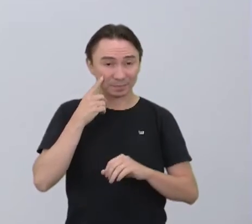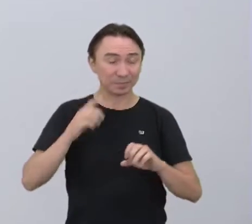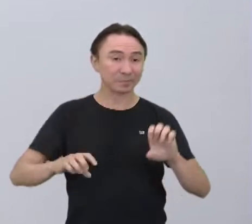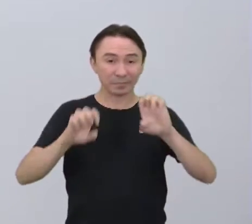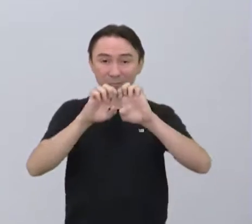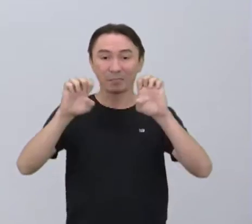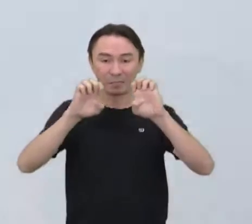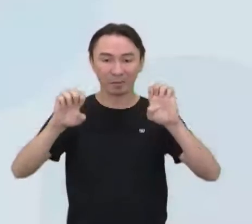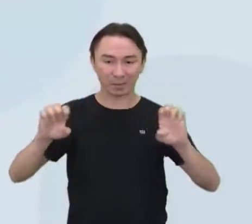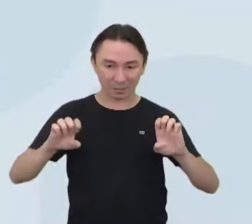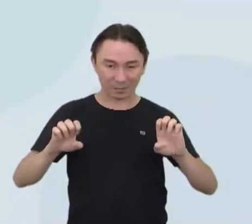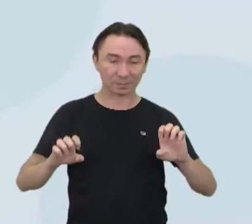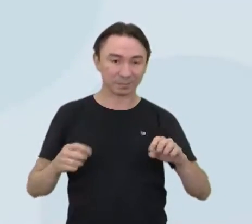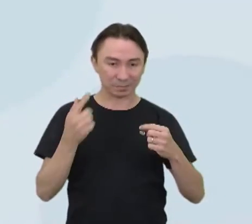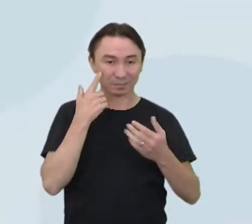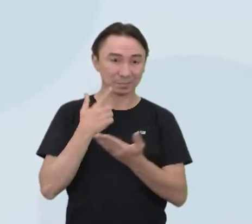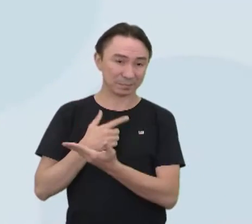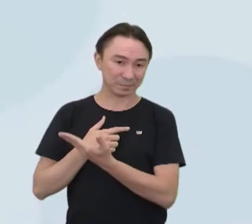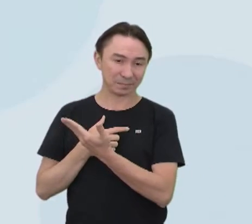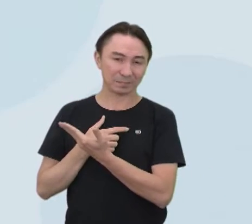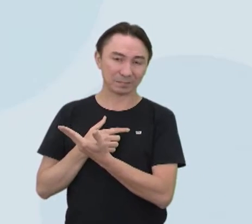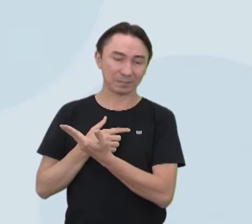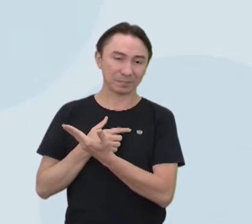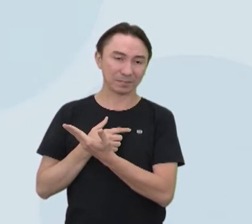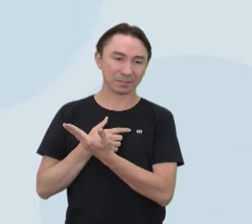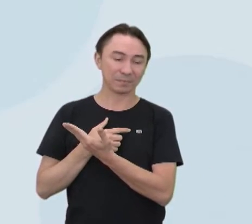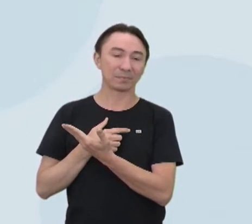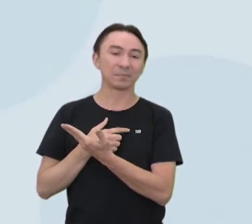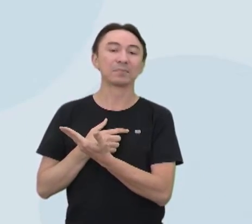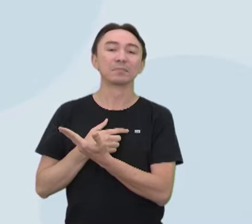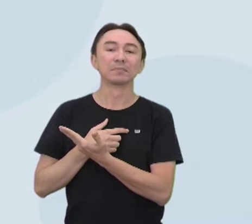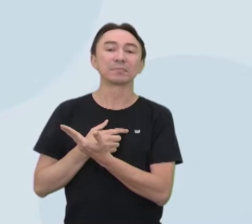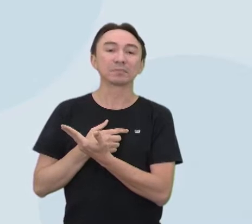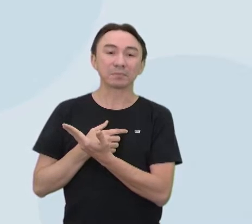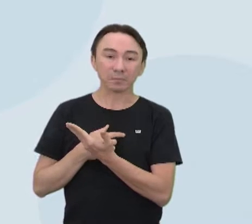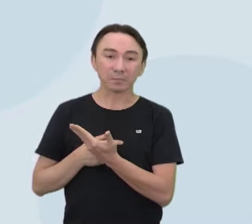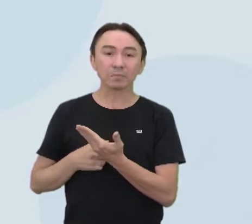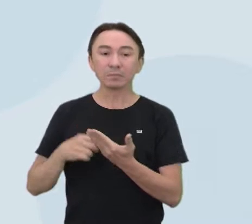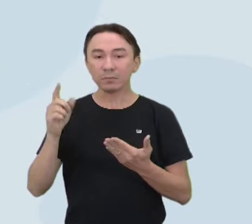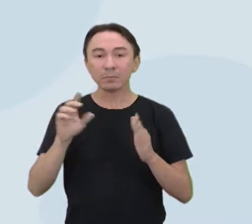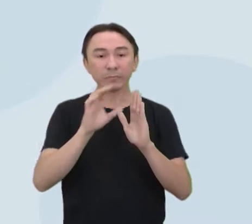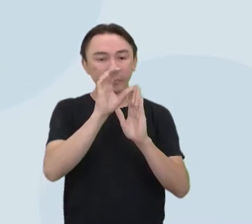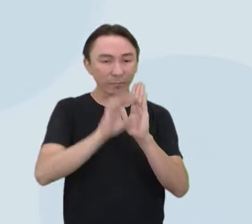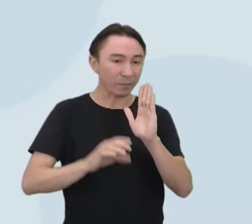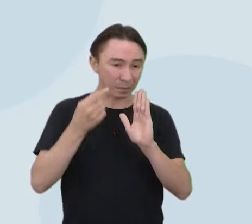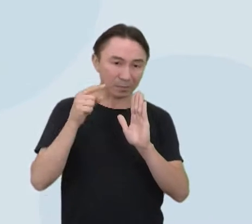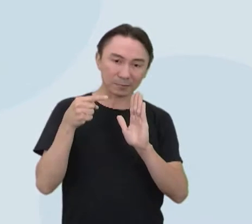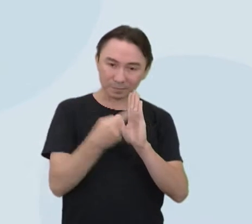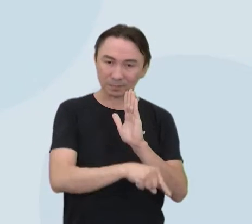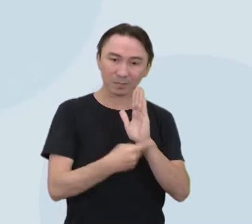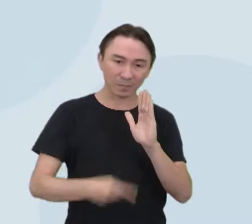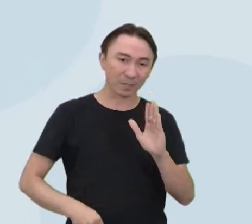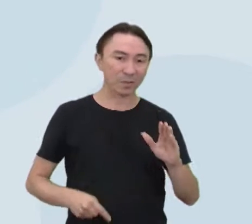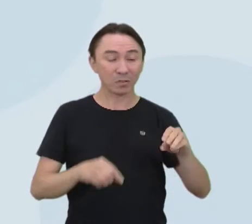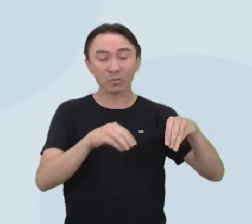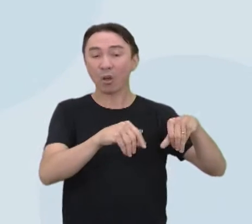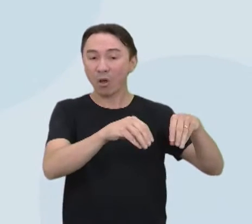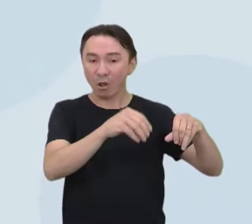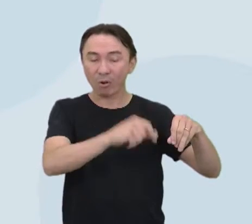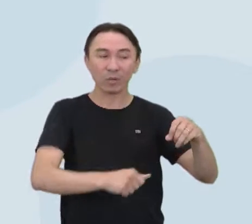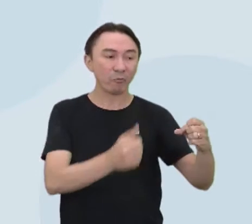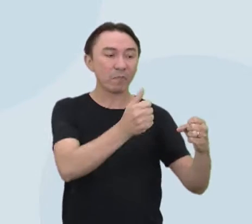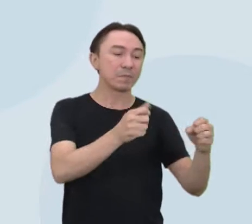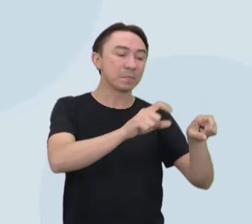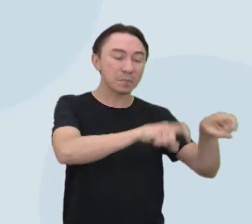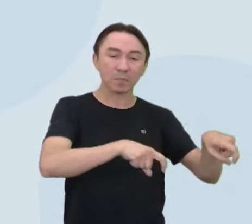aqui, então vai aparecer para vocês aí. Nosso aprofundamento é a cultura do solo, do campo à cidade, unidade curricular, o